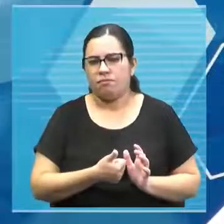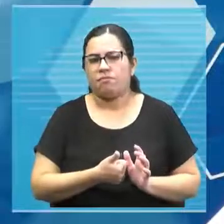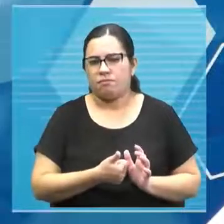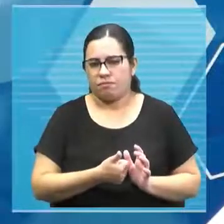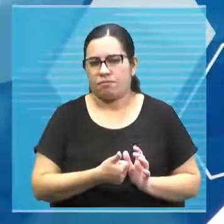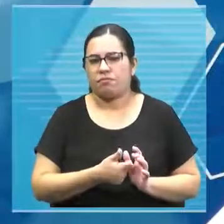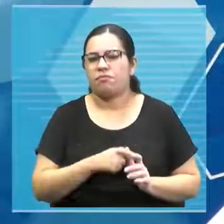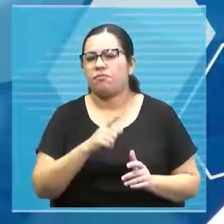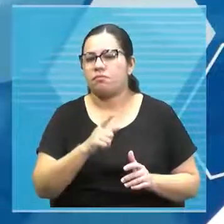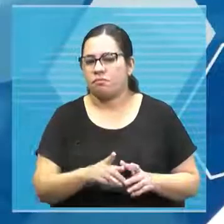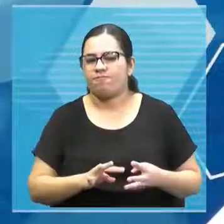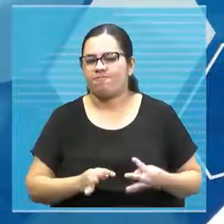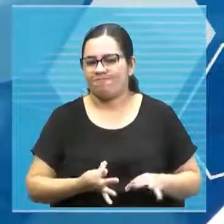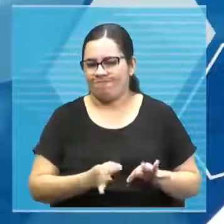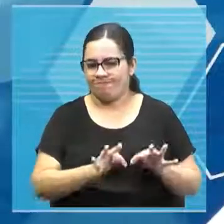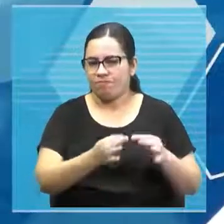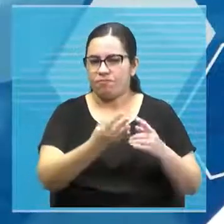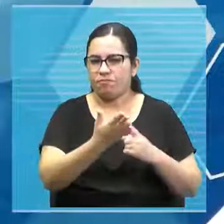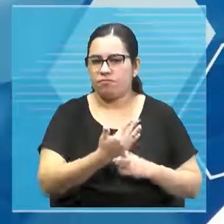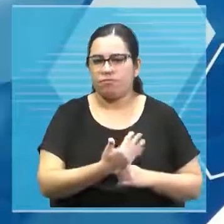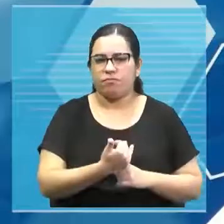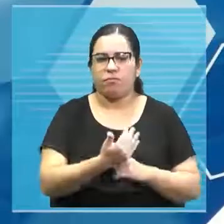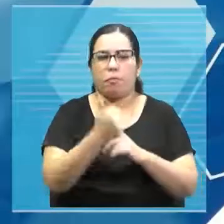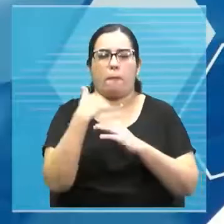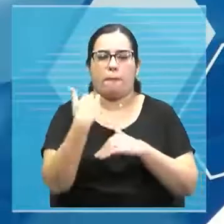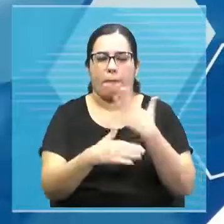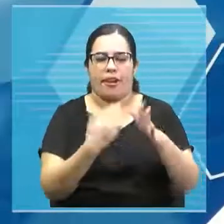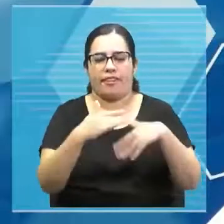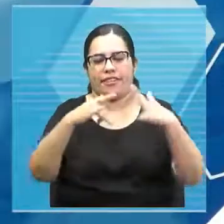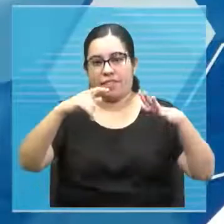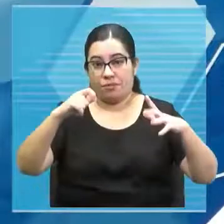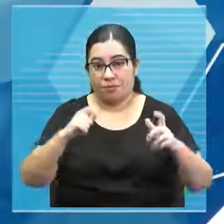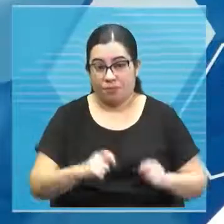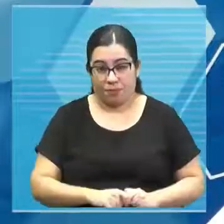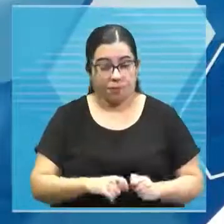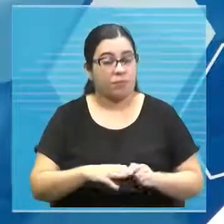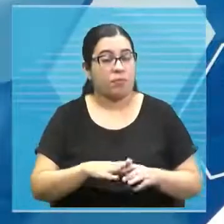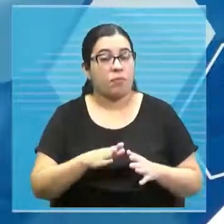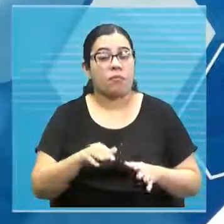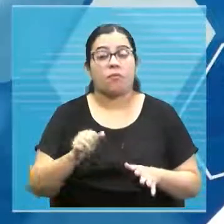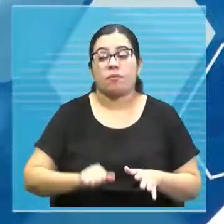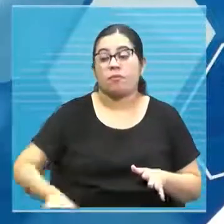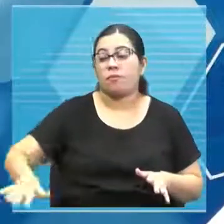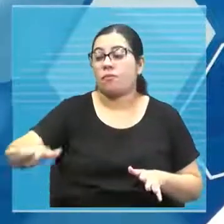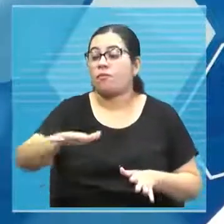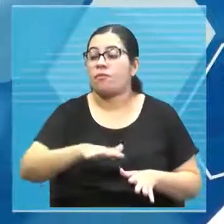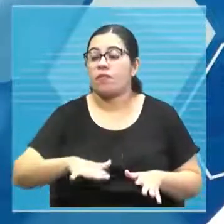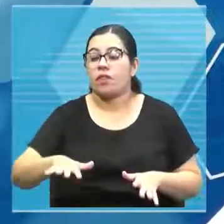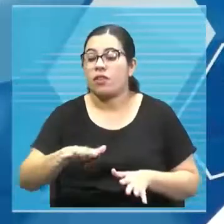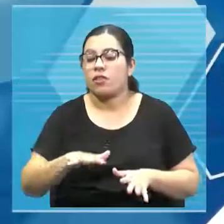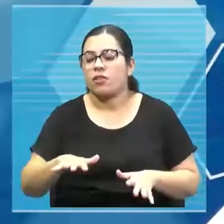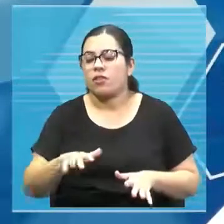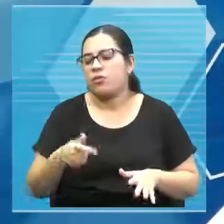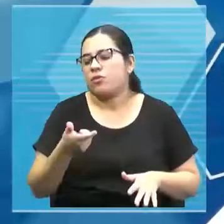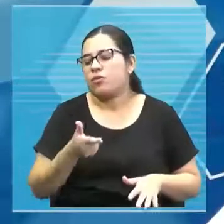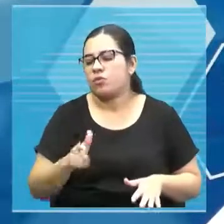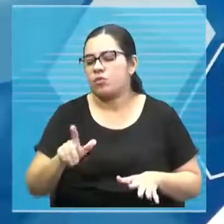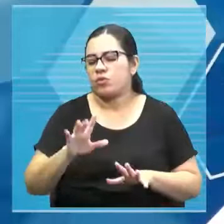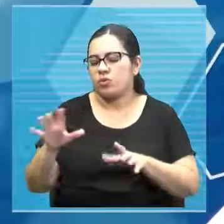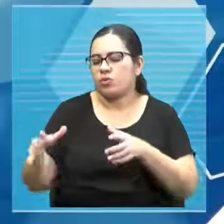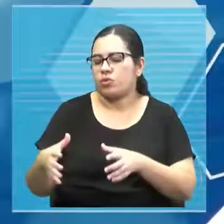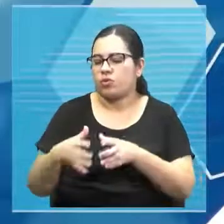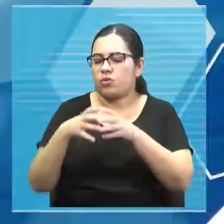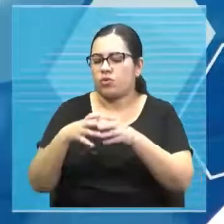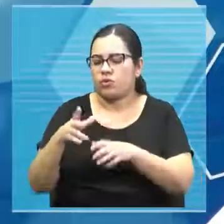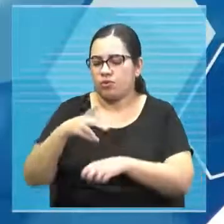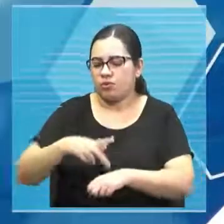são os países tecnologicamente mais avançados e do outro lado da mesa a gente tem um outro grupo